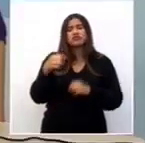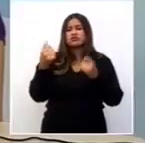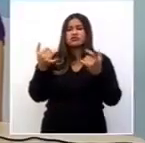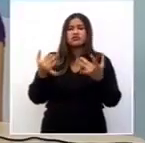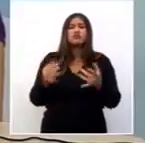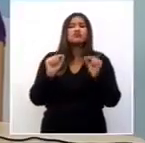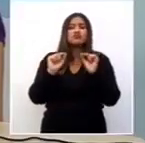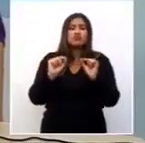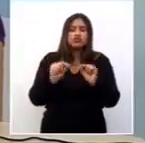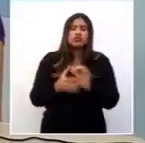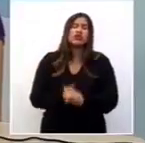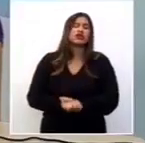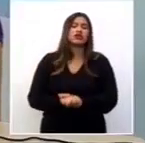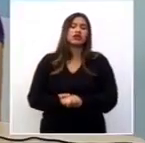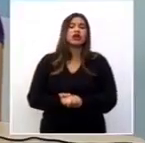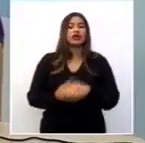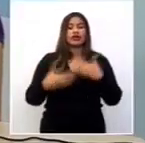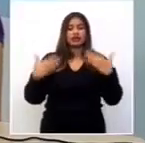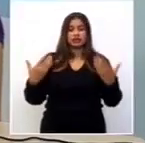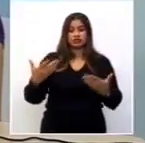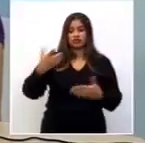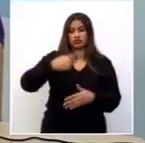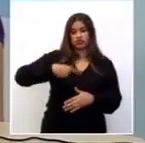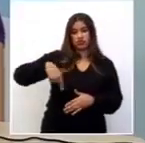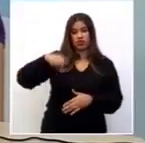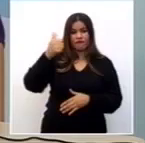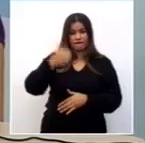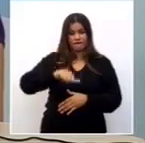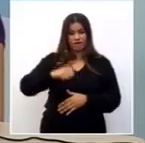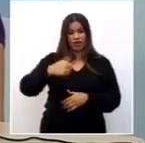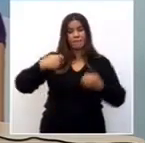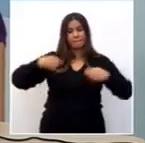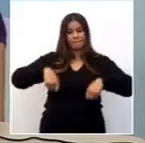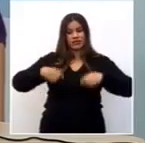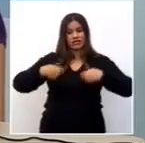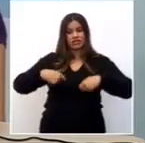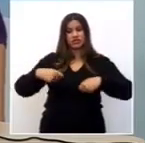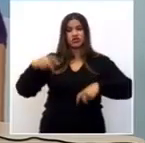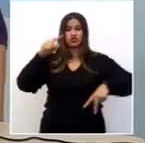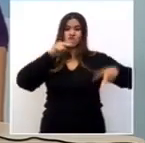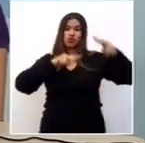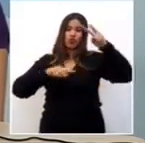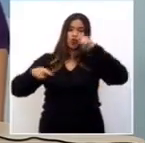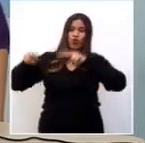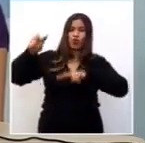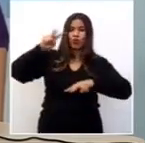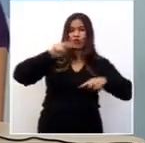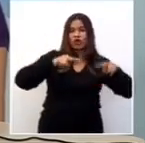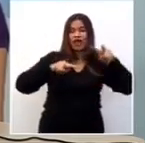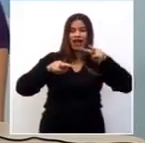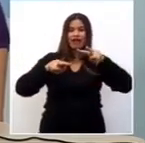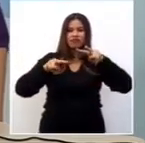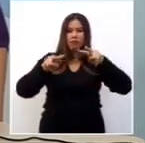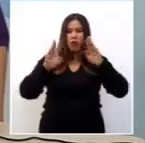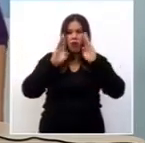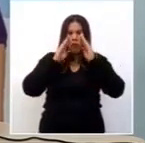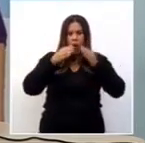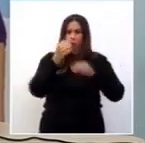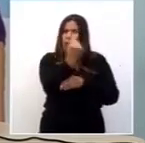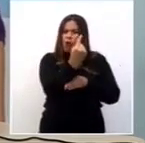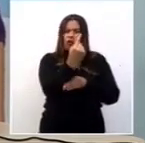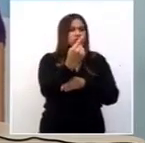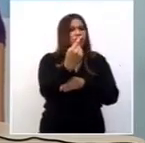que, para realizar a prática da avaliação, o professor sempre deve olhar diferentes pontos desse trajeto.